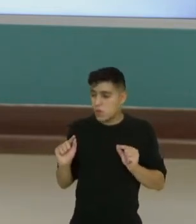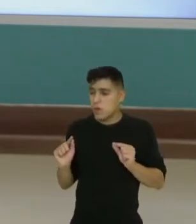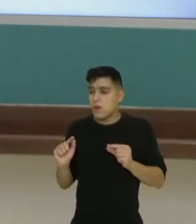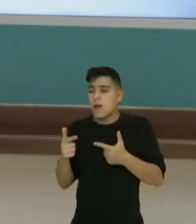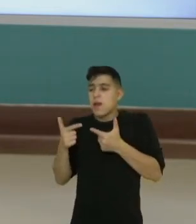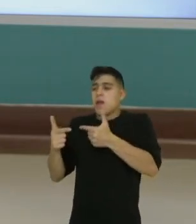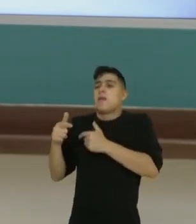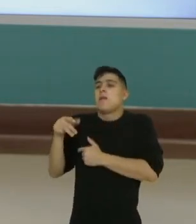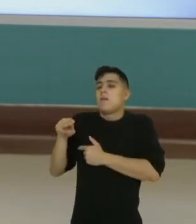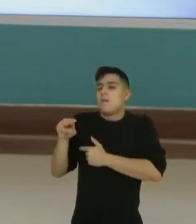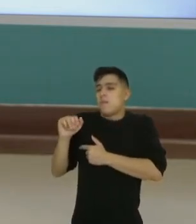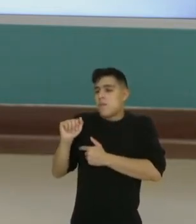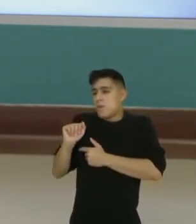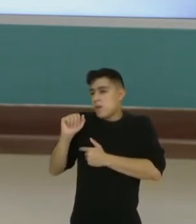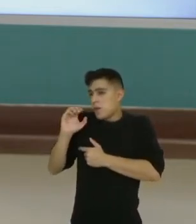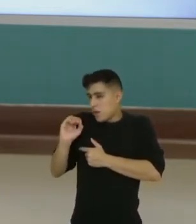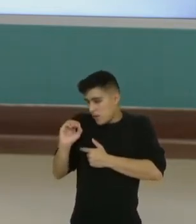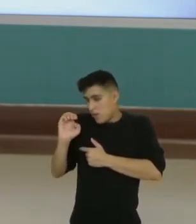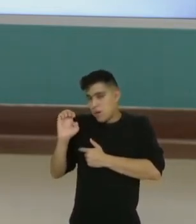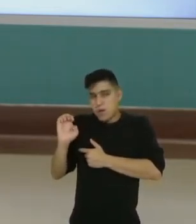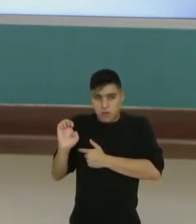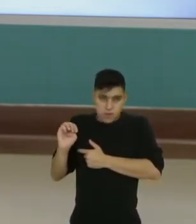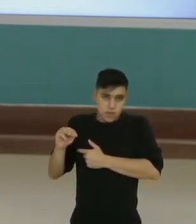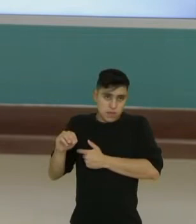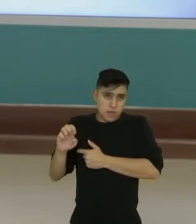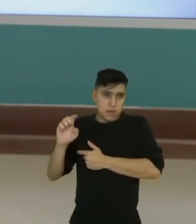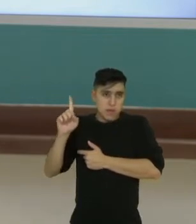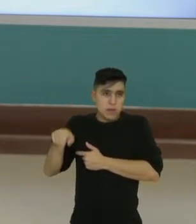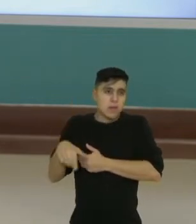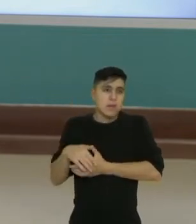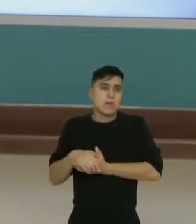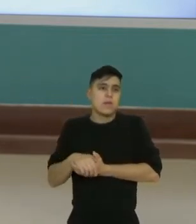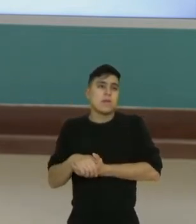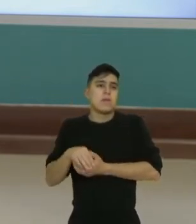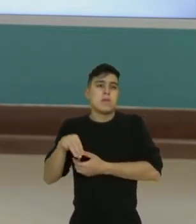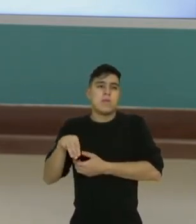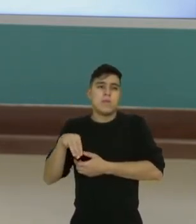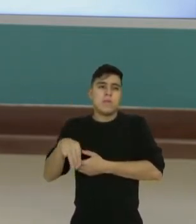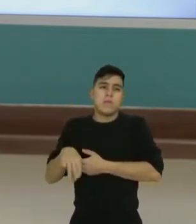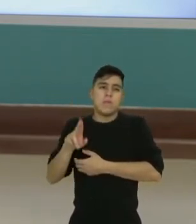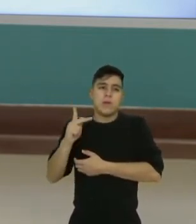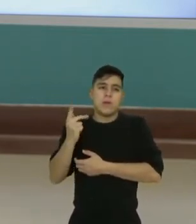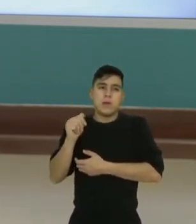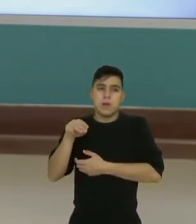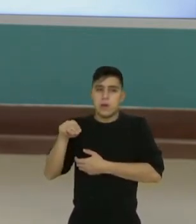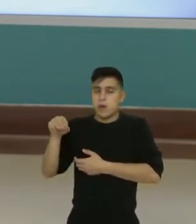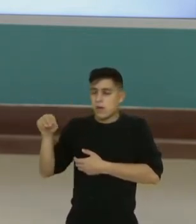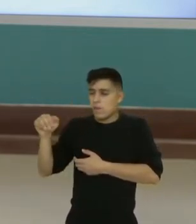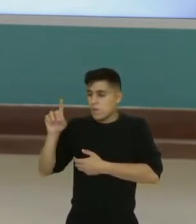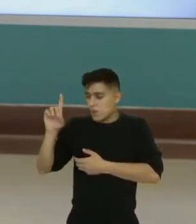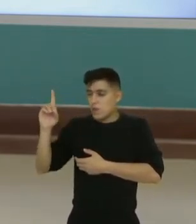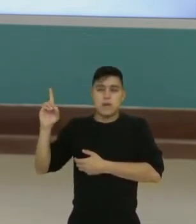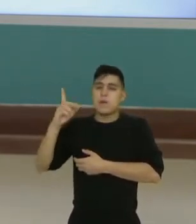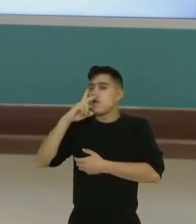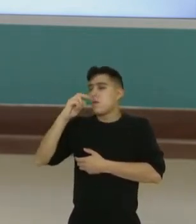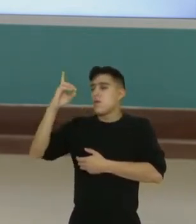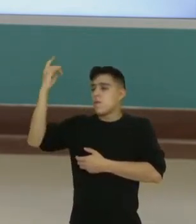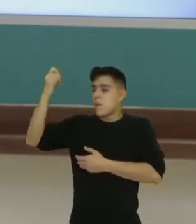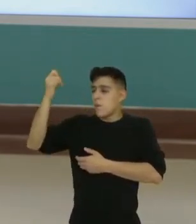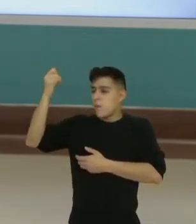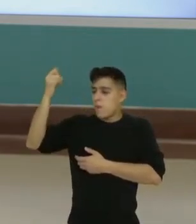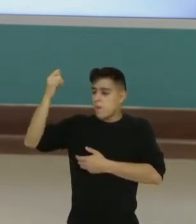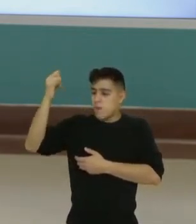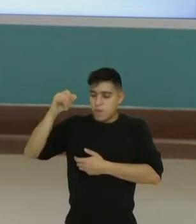Muhammad, que é conhecido mais com o nome de Maomé, começa a profetizar o recebimento dessas informações de Alá